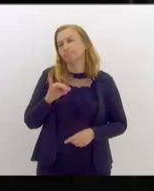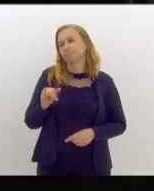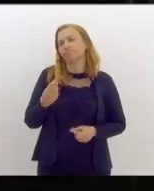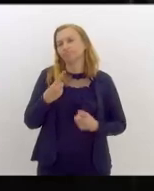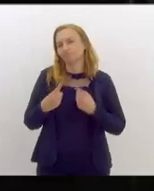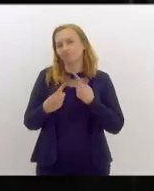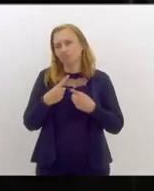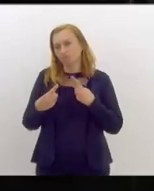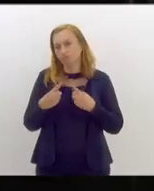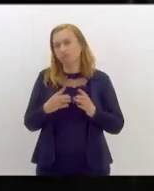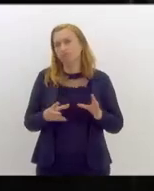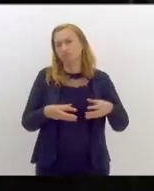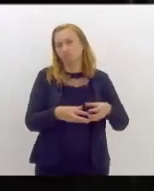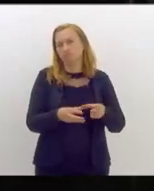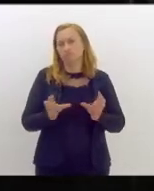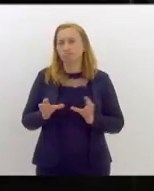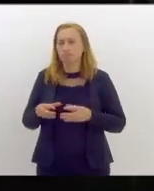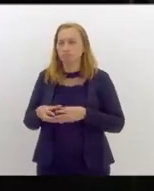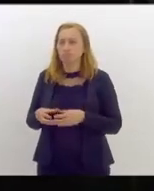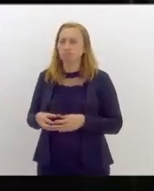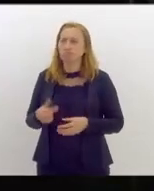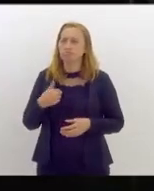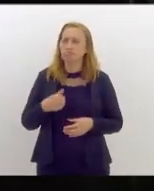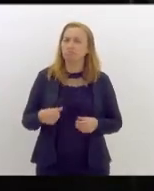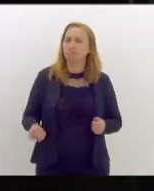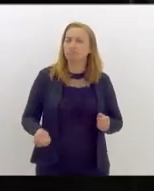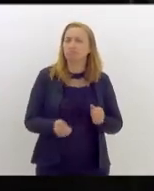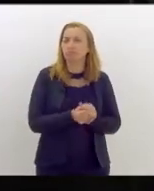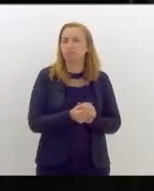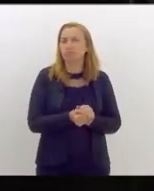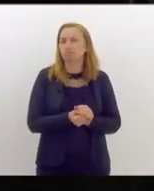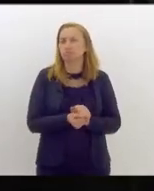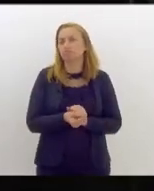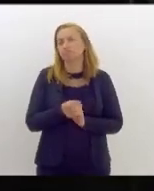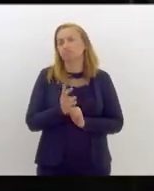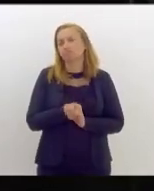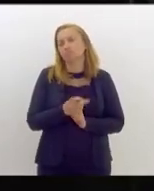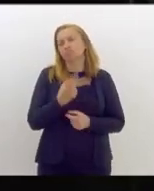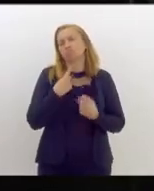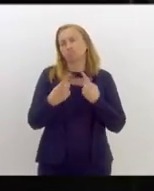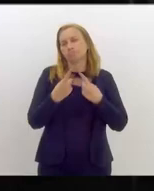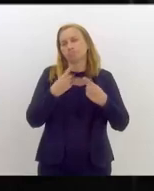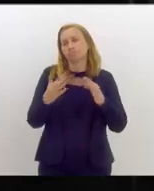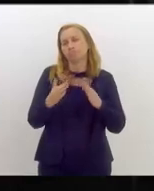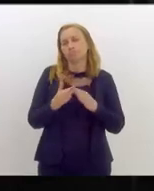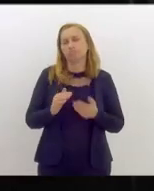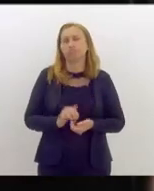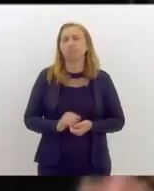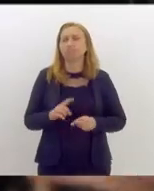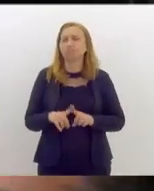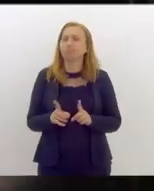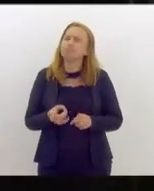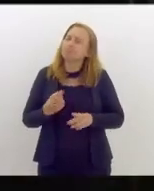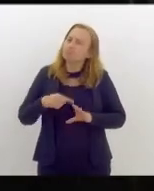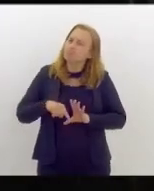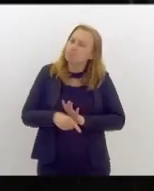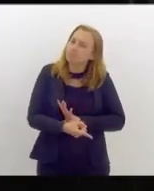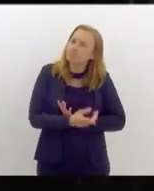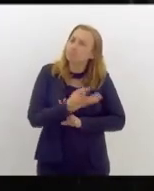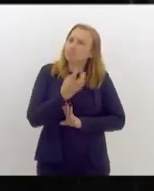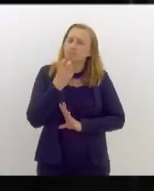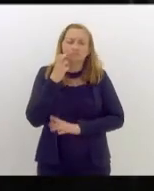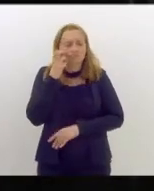debate nas comissões né eu que participo ativamente dos debates dessa casa mas de um profundo